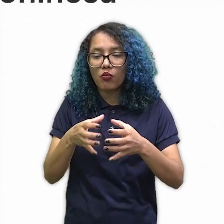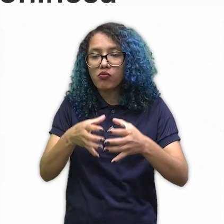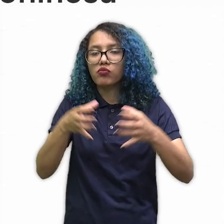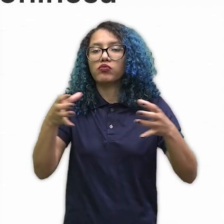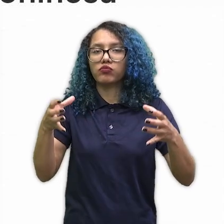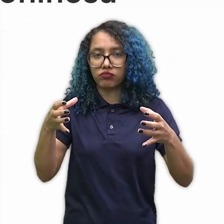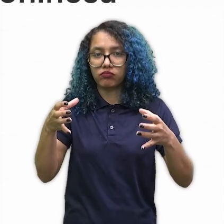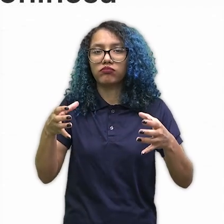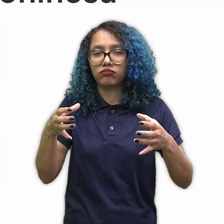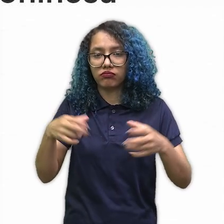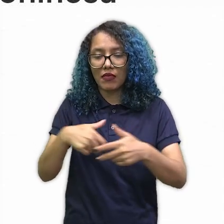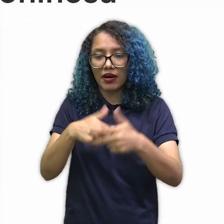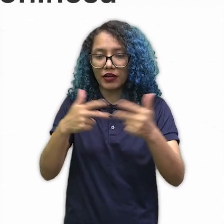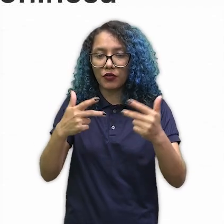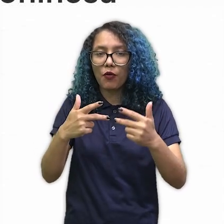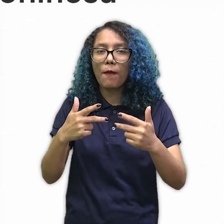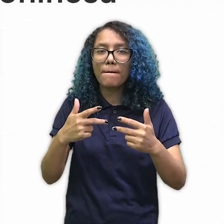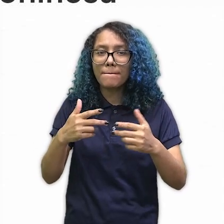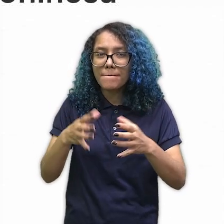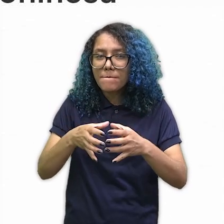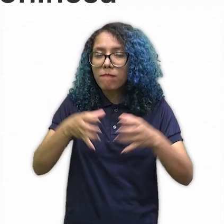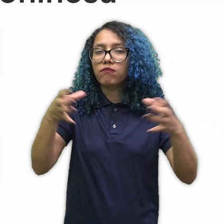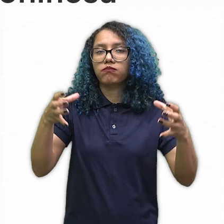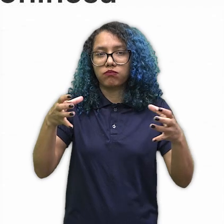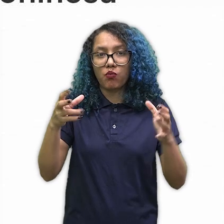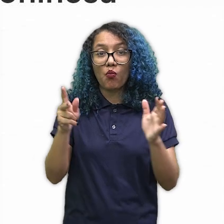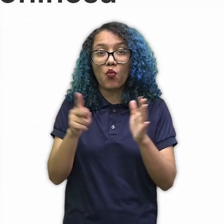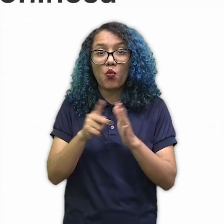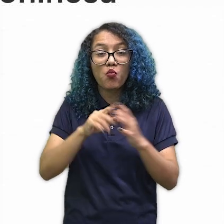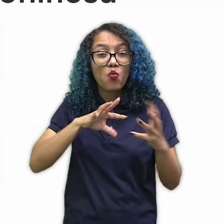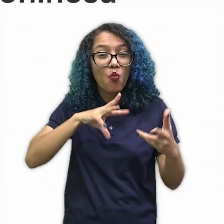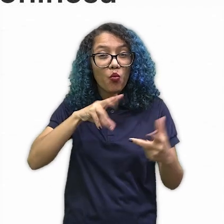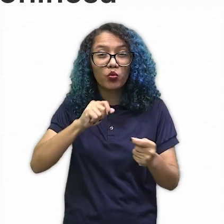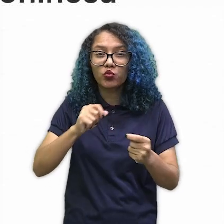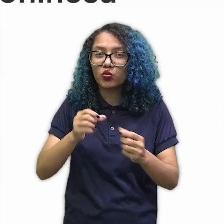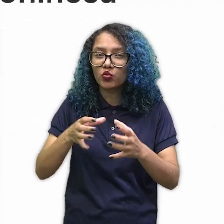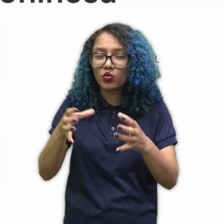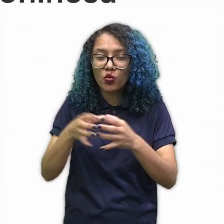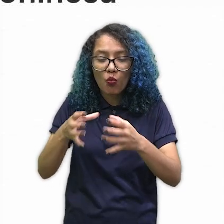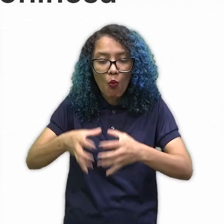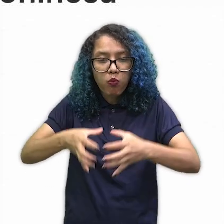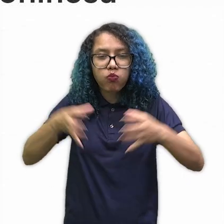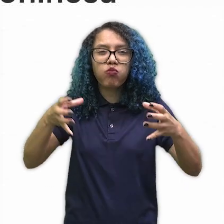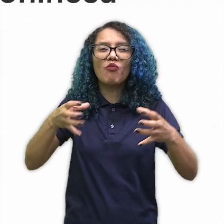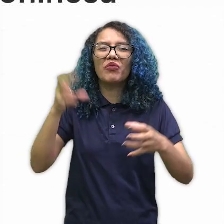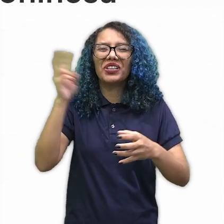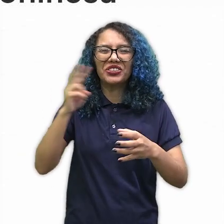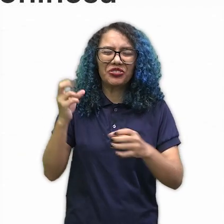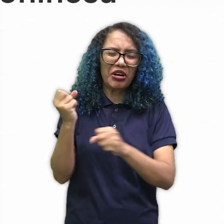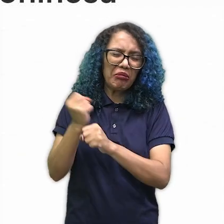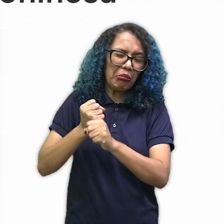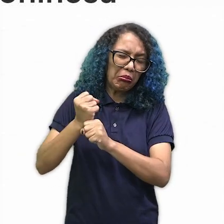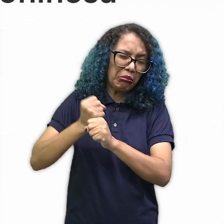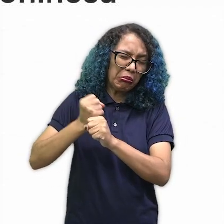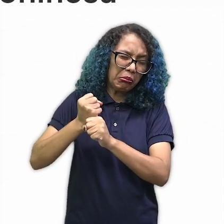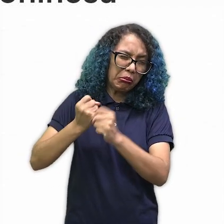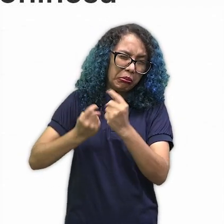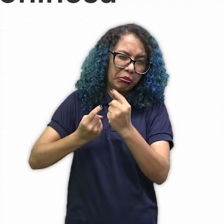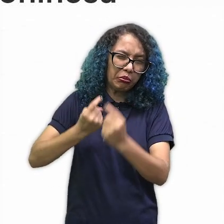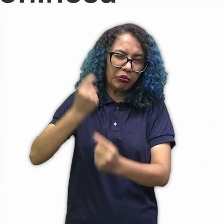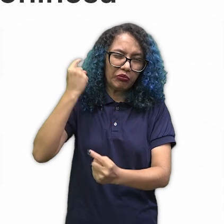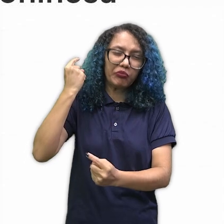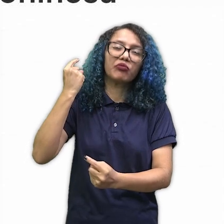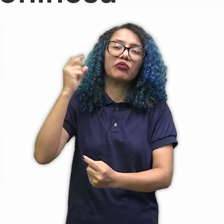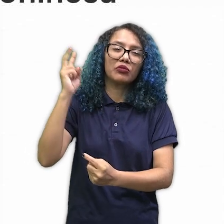grupo étnico do mundo, tá? E isso com uma história milenar. Então, os chineses têm uma história